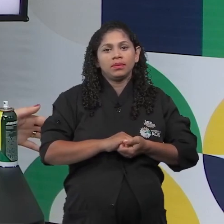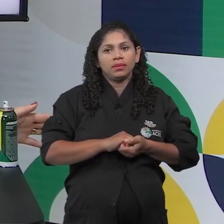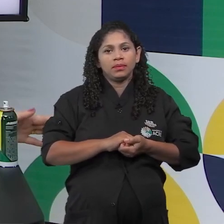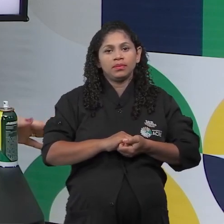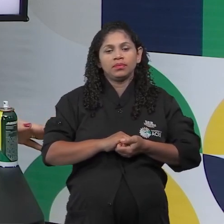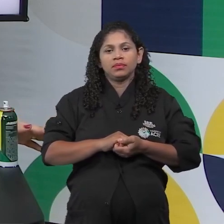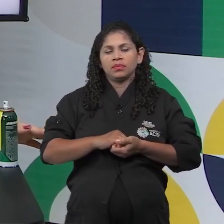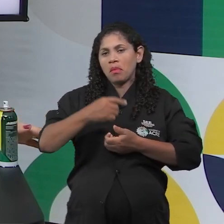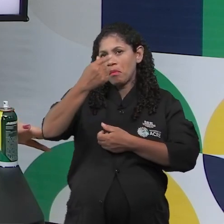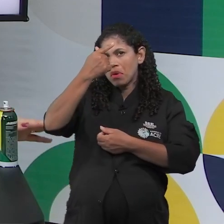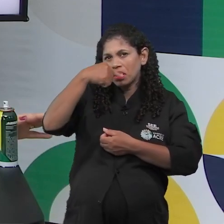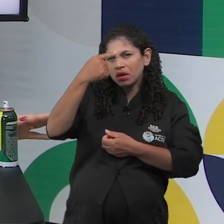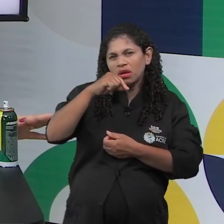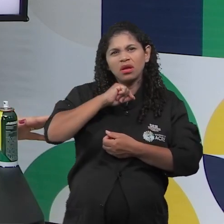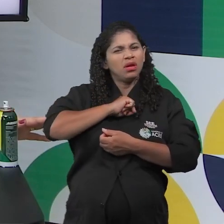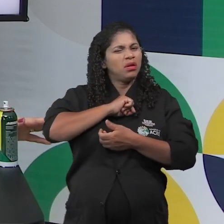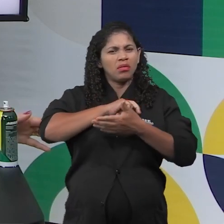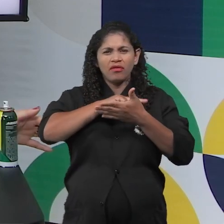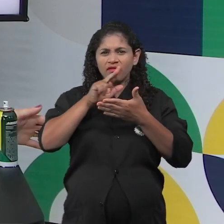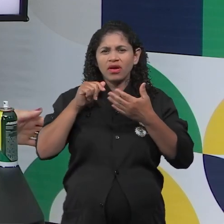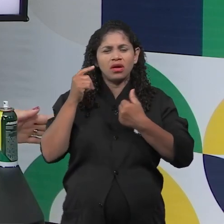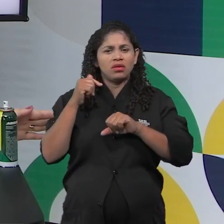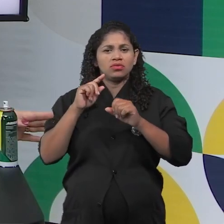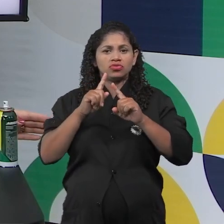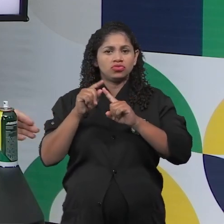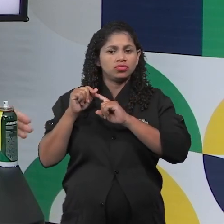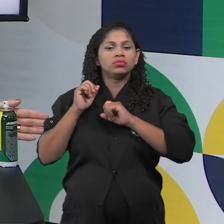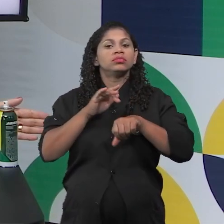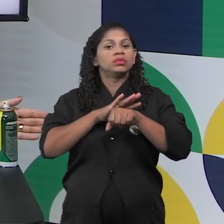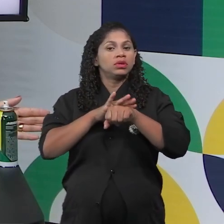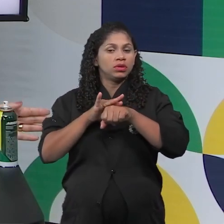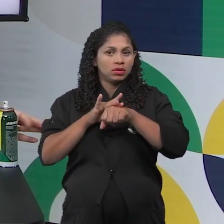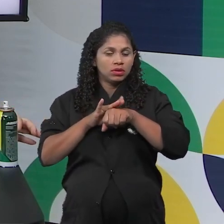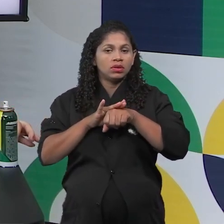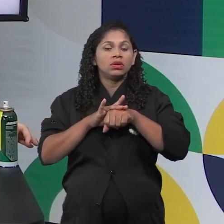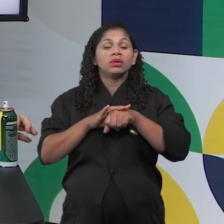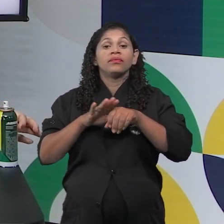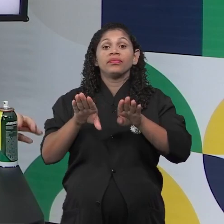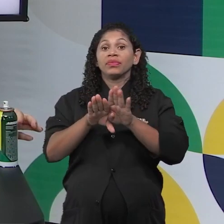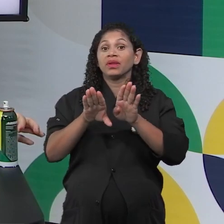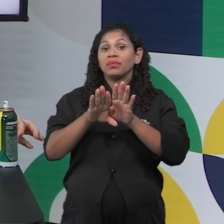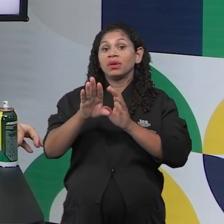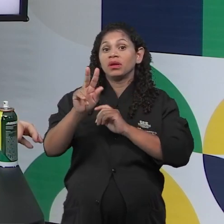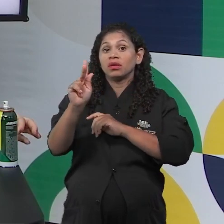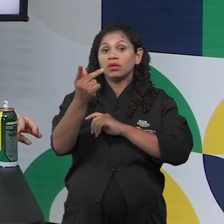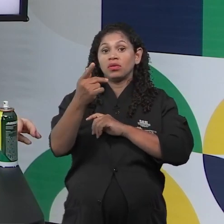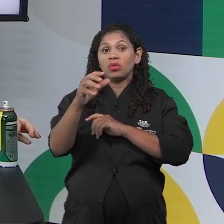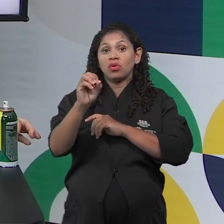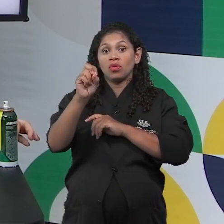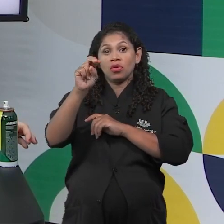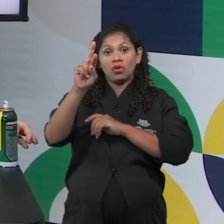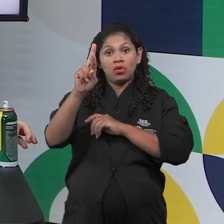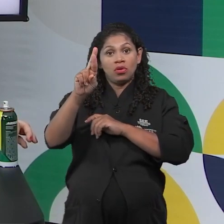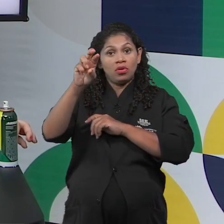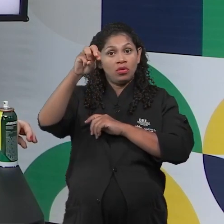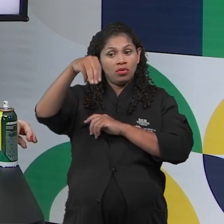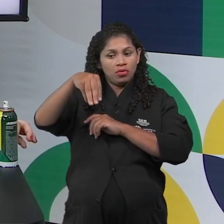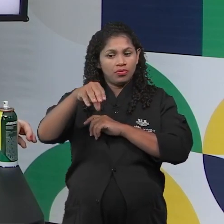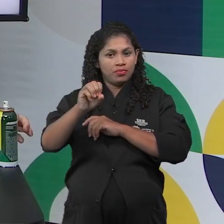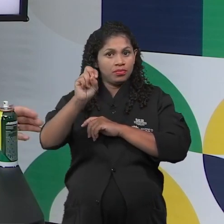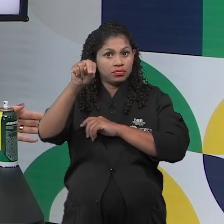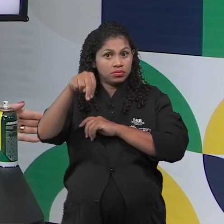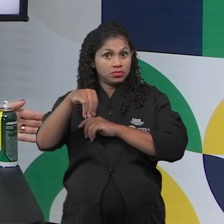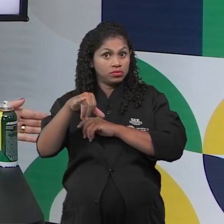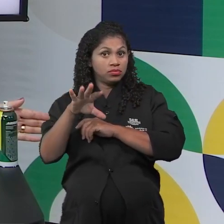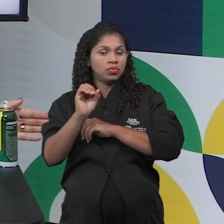para gripe. A gente também tem os hormônios, né, que são muito utilizados ali pela via intramuscular, né, como